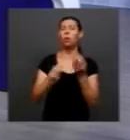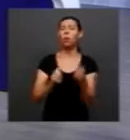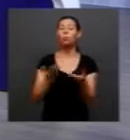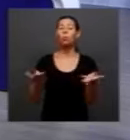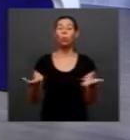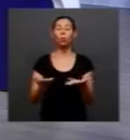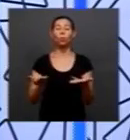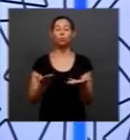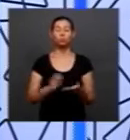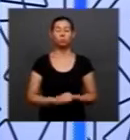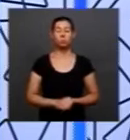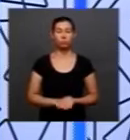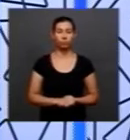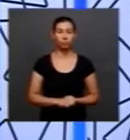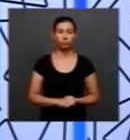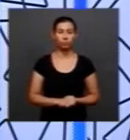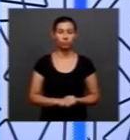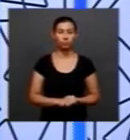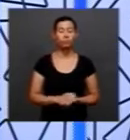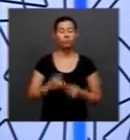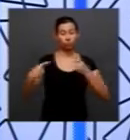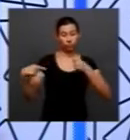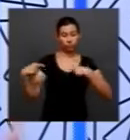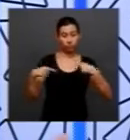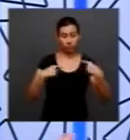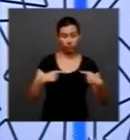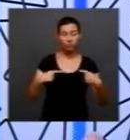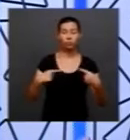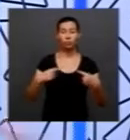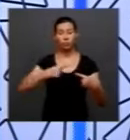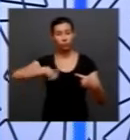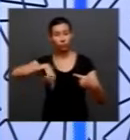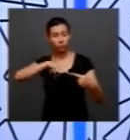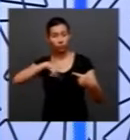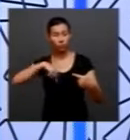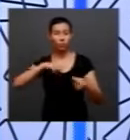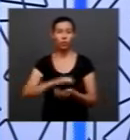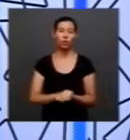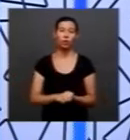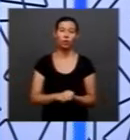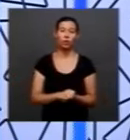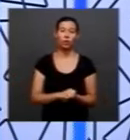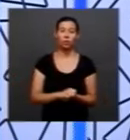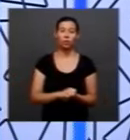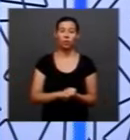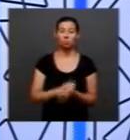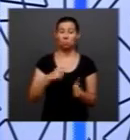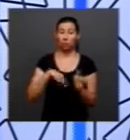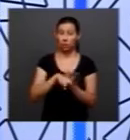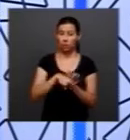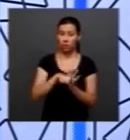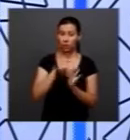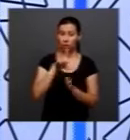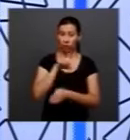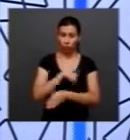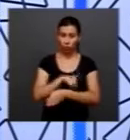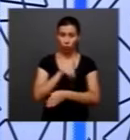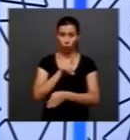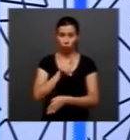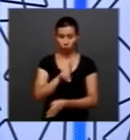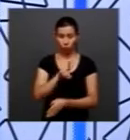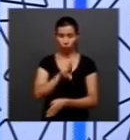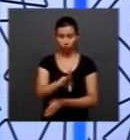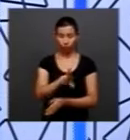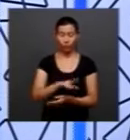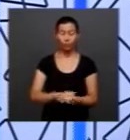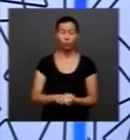isso hoje? Então, esse é um debate que a gente tem até feito no campo do doutorado recentemente. A gente tem observado